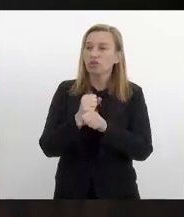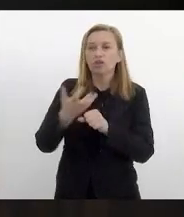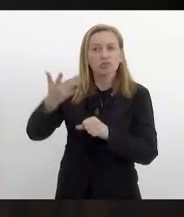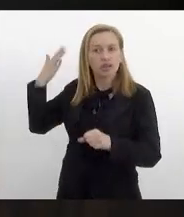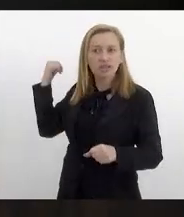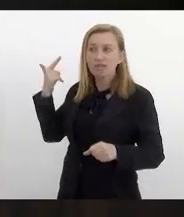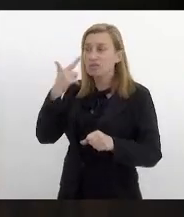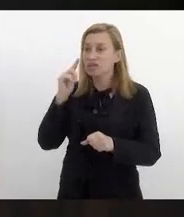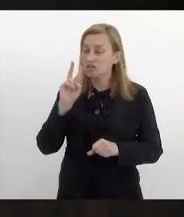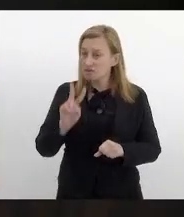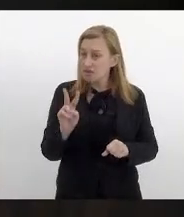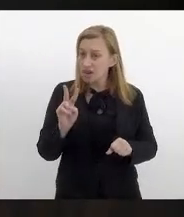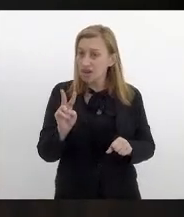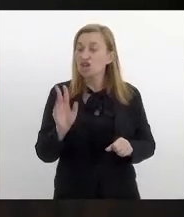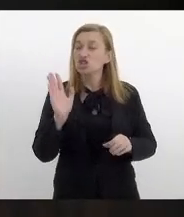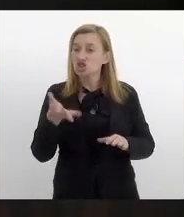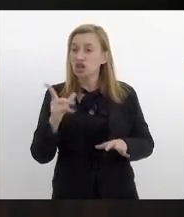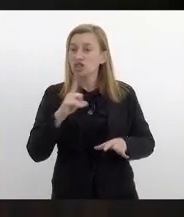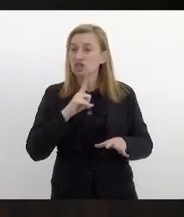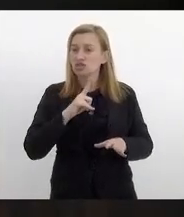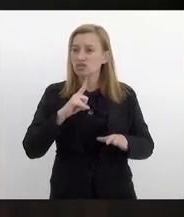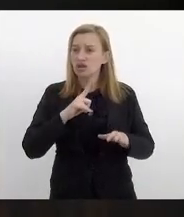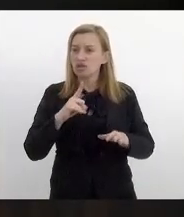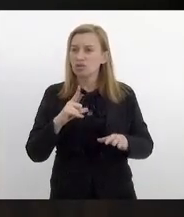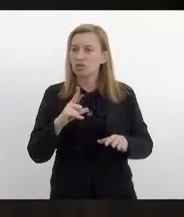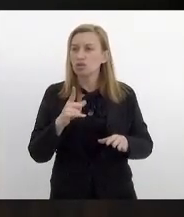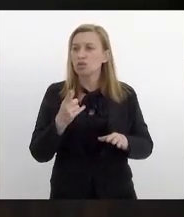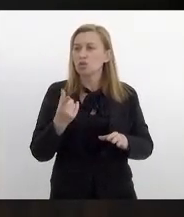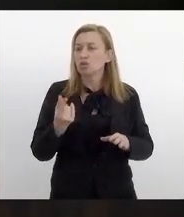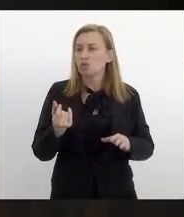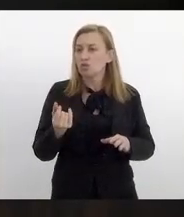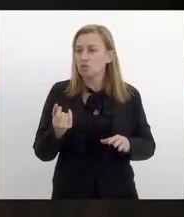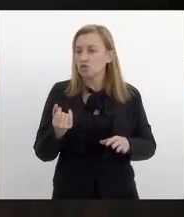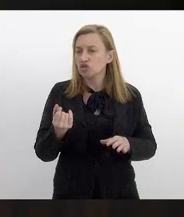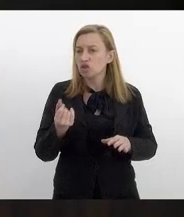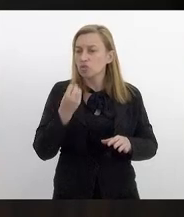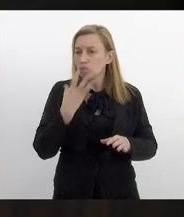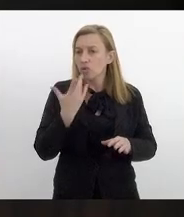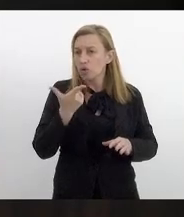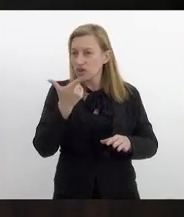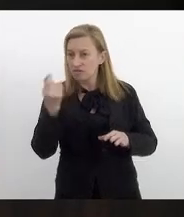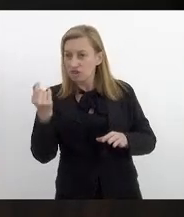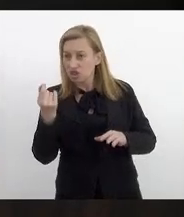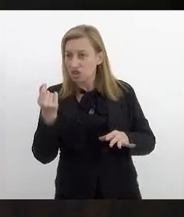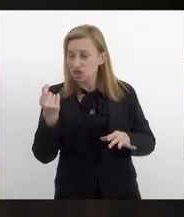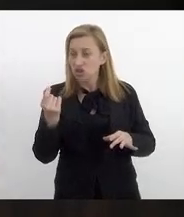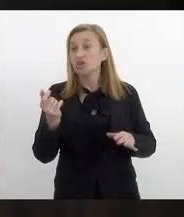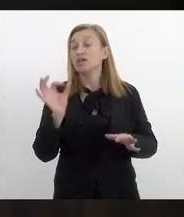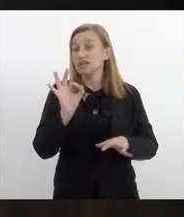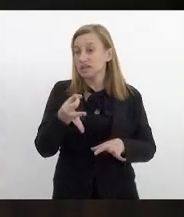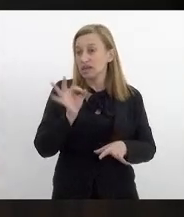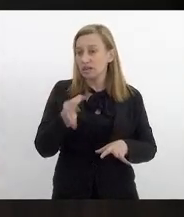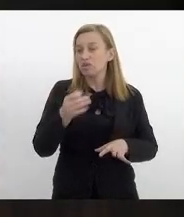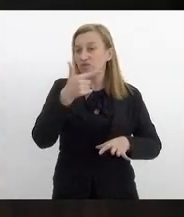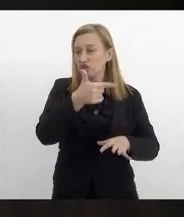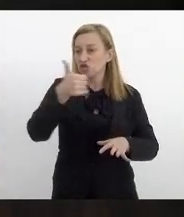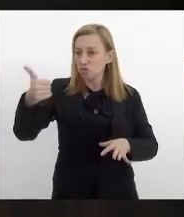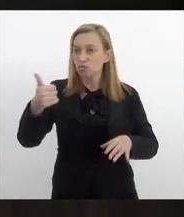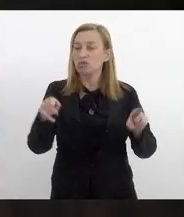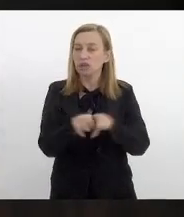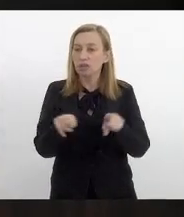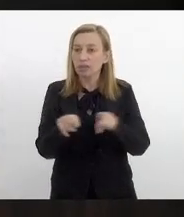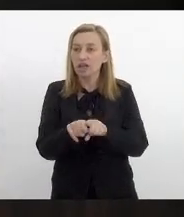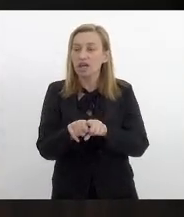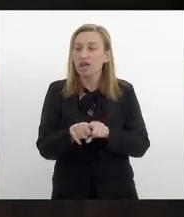vê, nós já tivemos um saldo positivo em 20 e teremos seguramente 21.